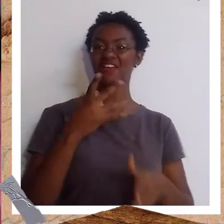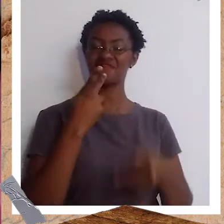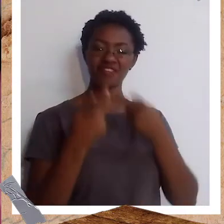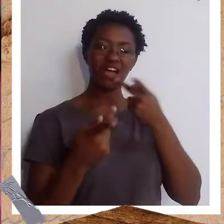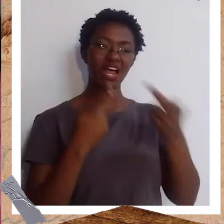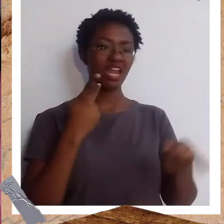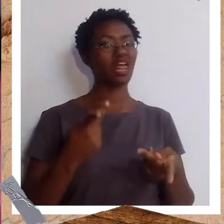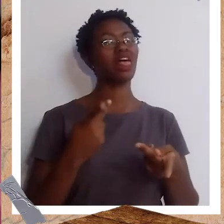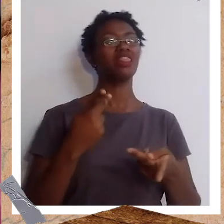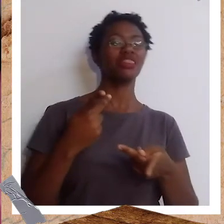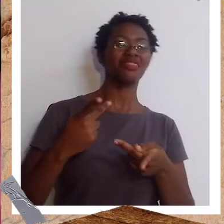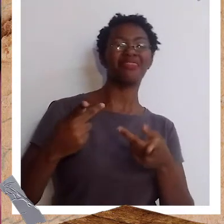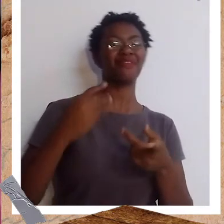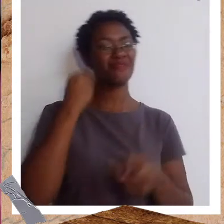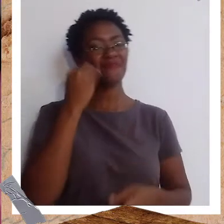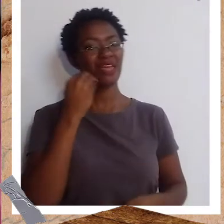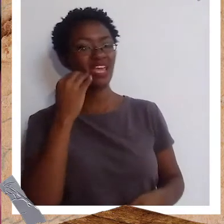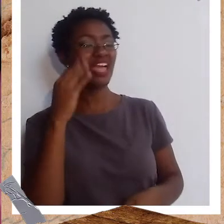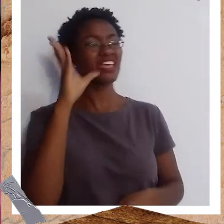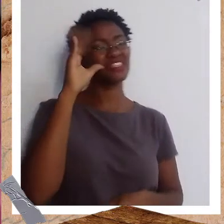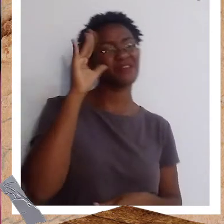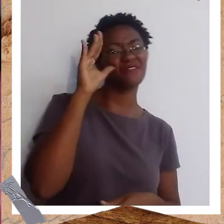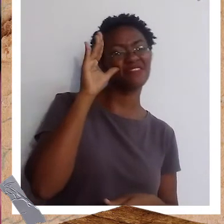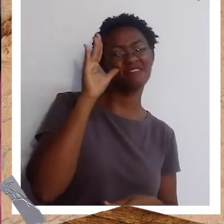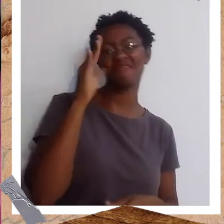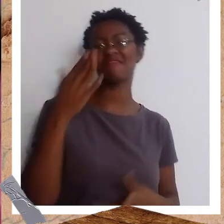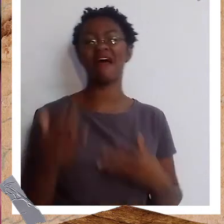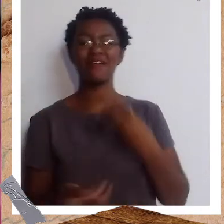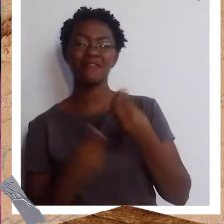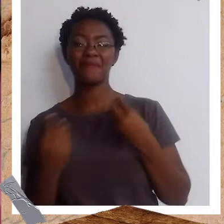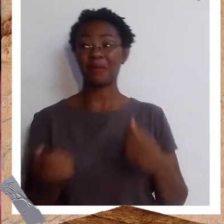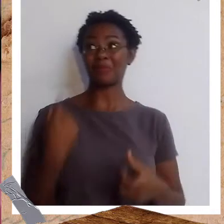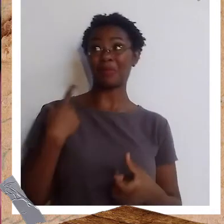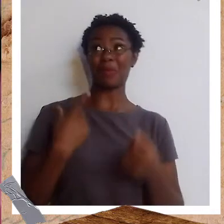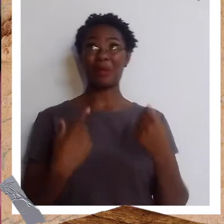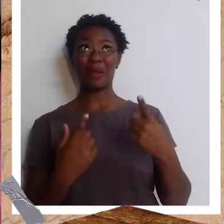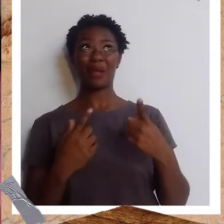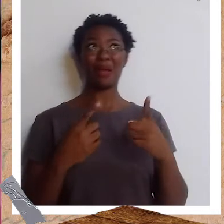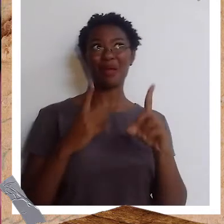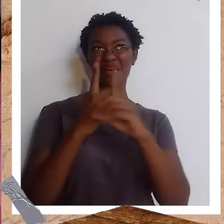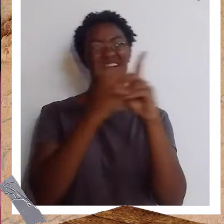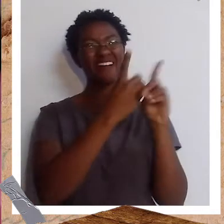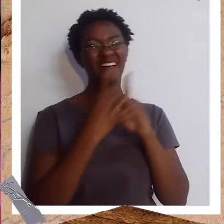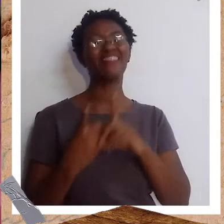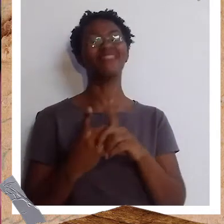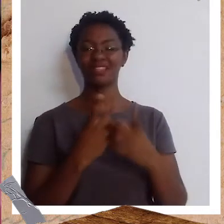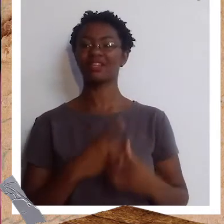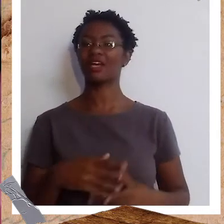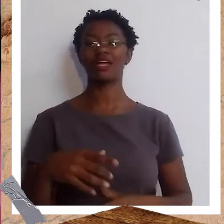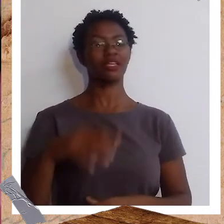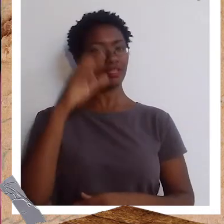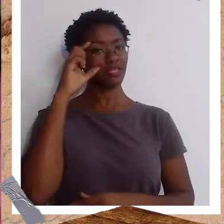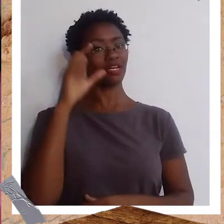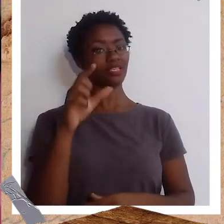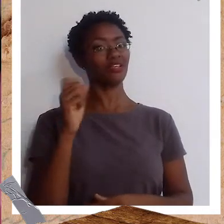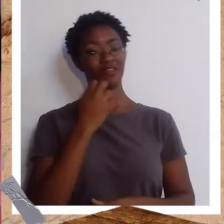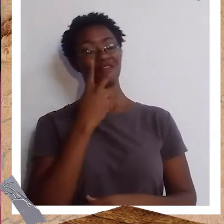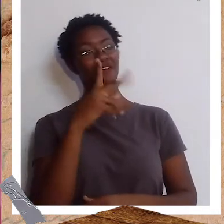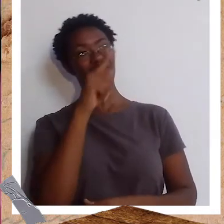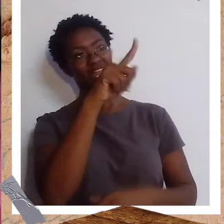os estranhamentos, as curiosidades, e a gente vai mostrar coisas muito interessantes sobre essas viagens da Carolina na